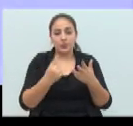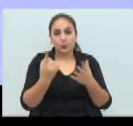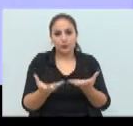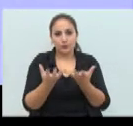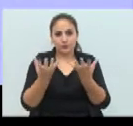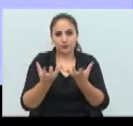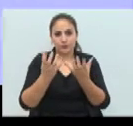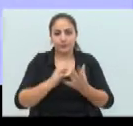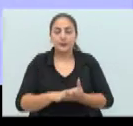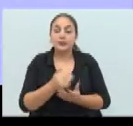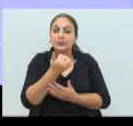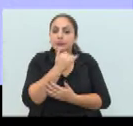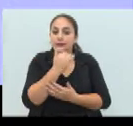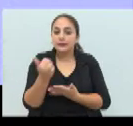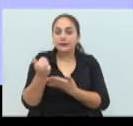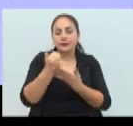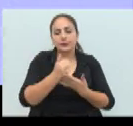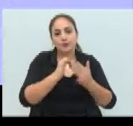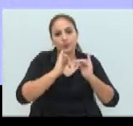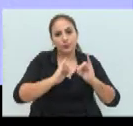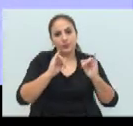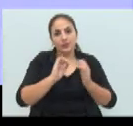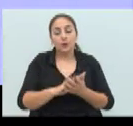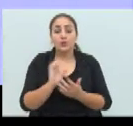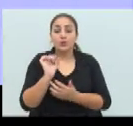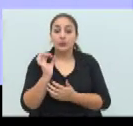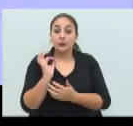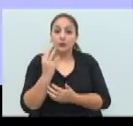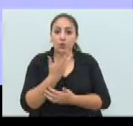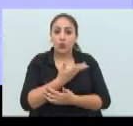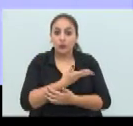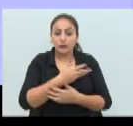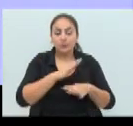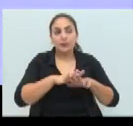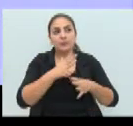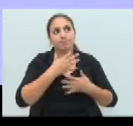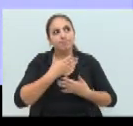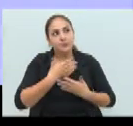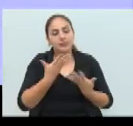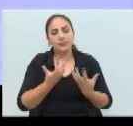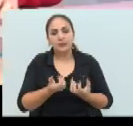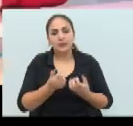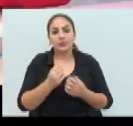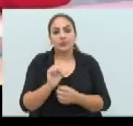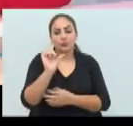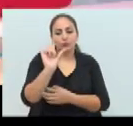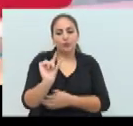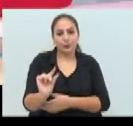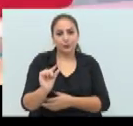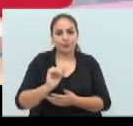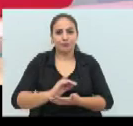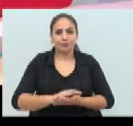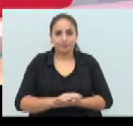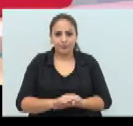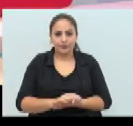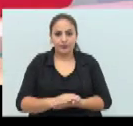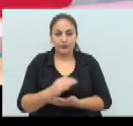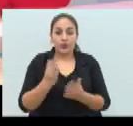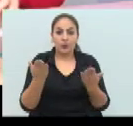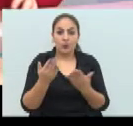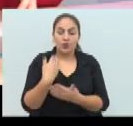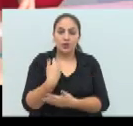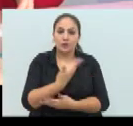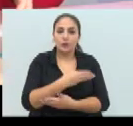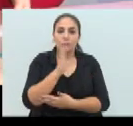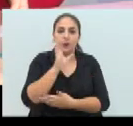trazer notícias como esta, mas o que nos conforta é que a diminuição foi considerável. E agora a gente faz um